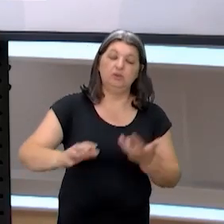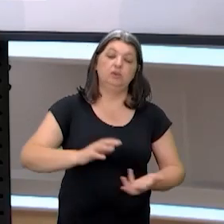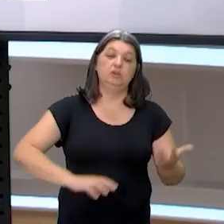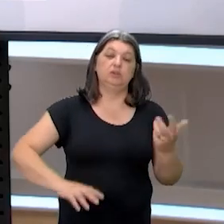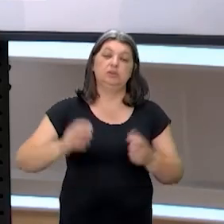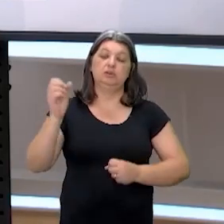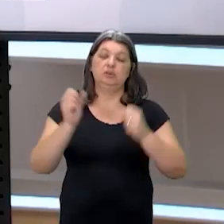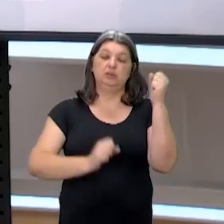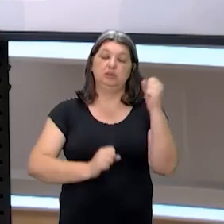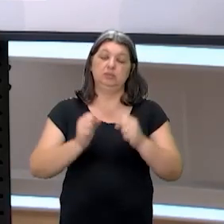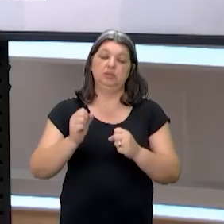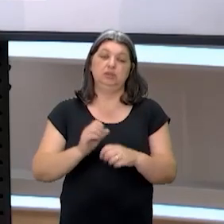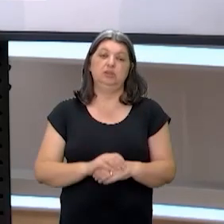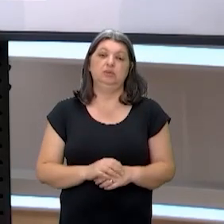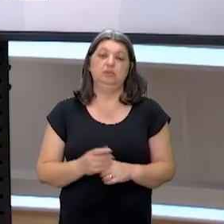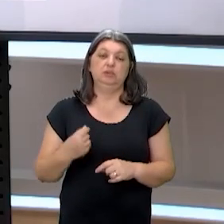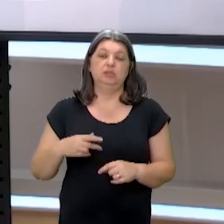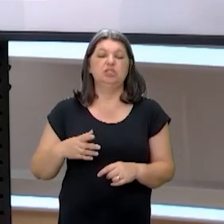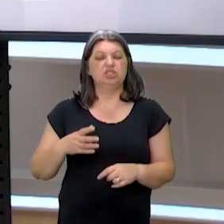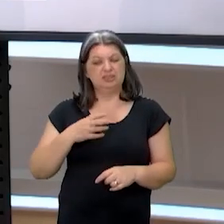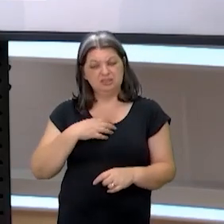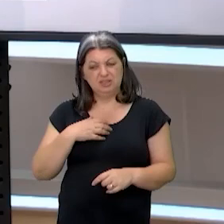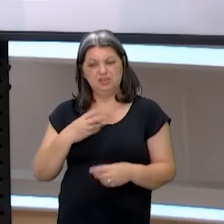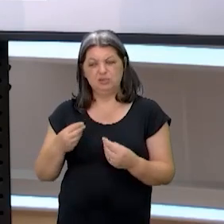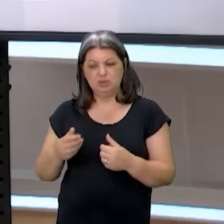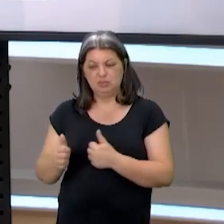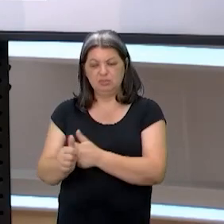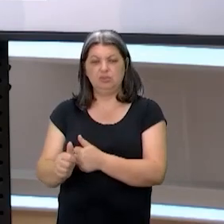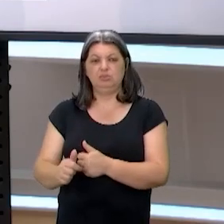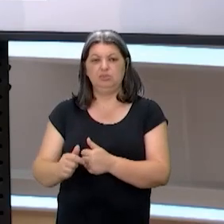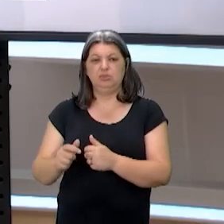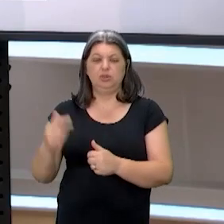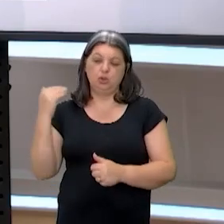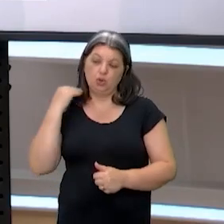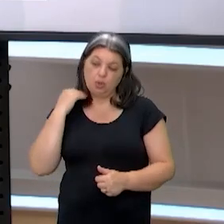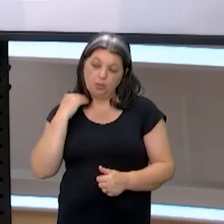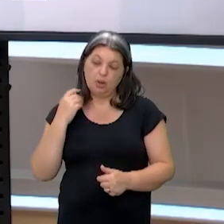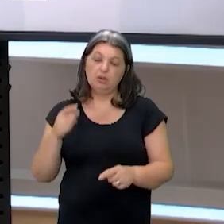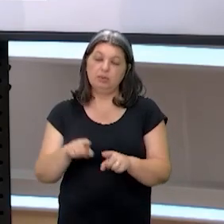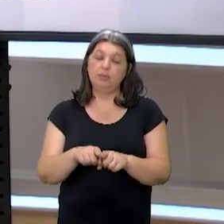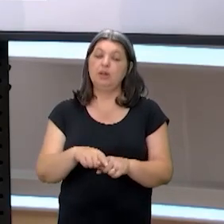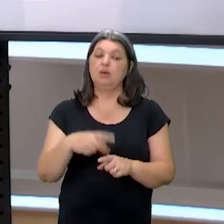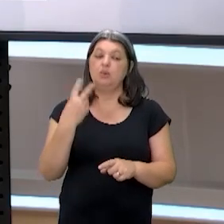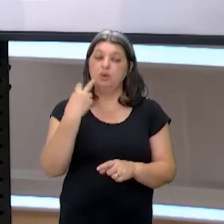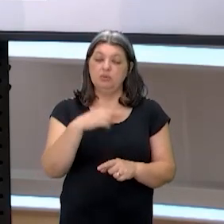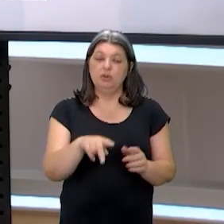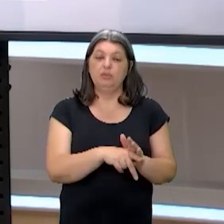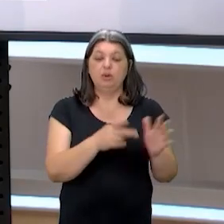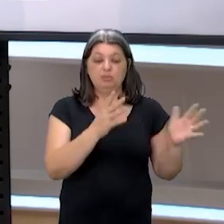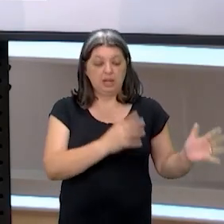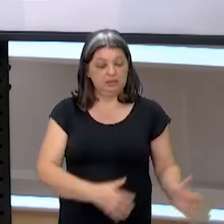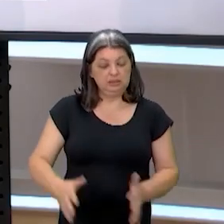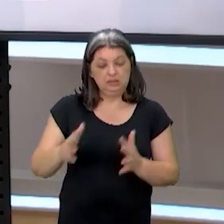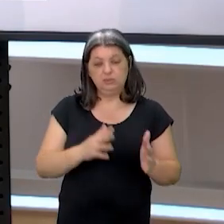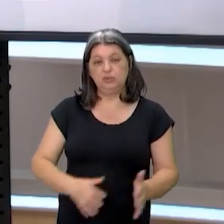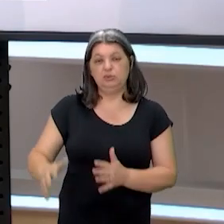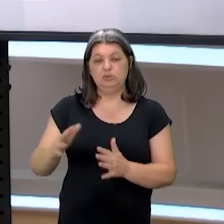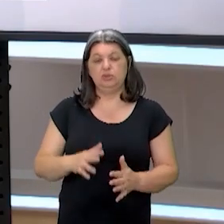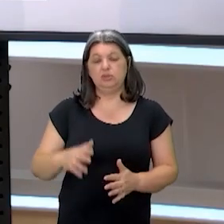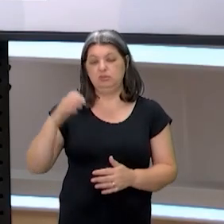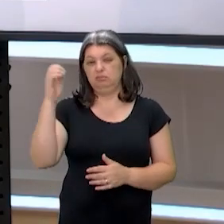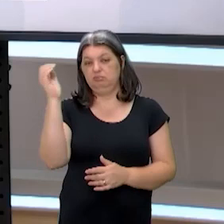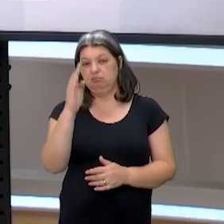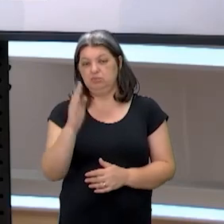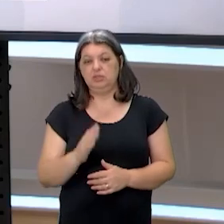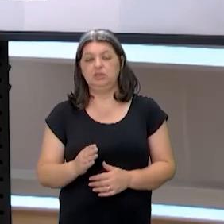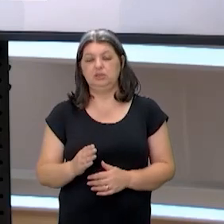que a gente já sente quando vai no caixa eletrônico ou quando vê as esteiras industriais atualmente. E como que fica o Brasil nessa?